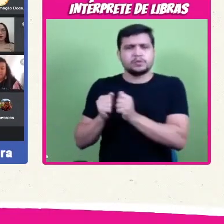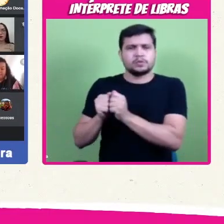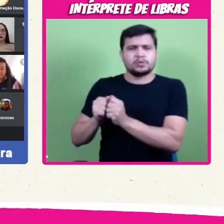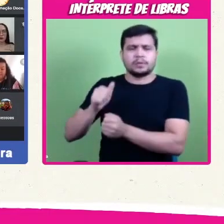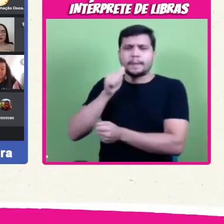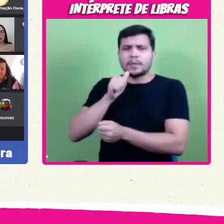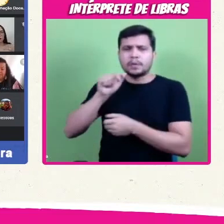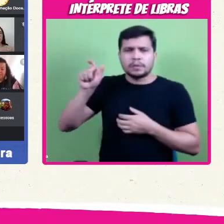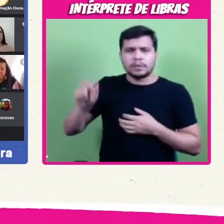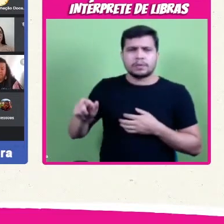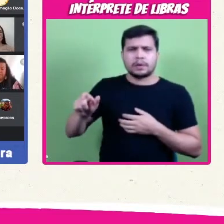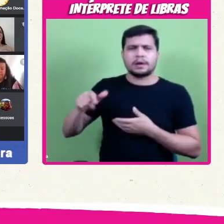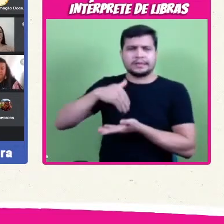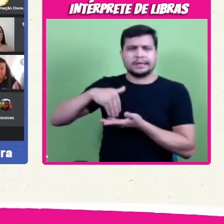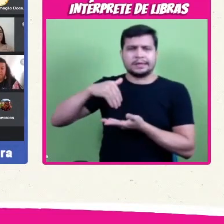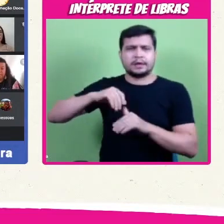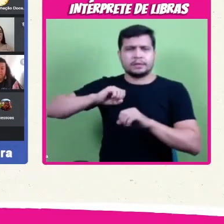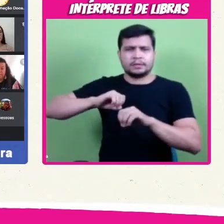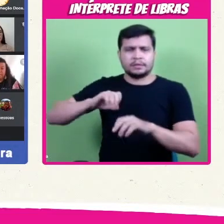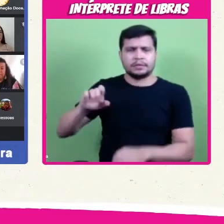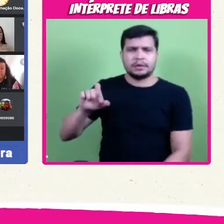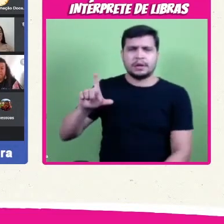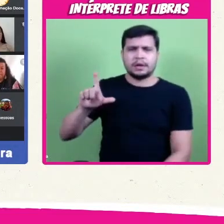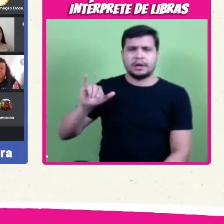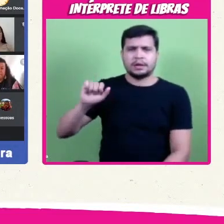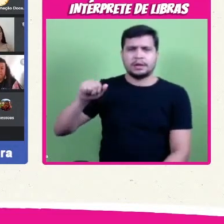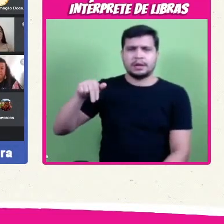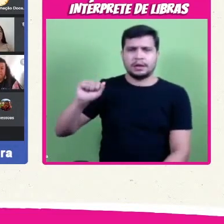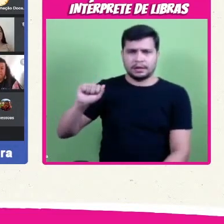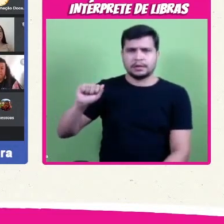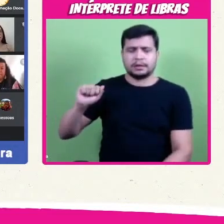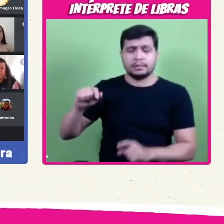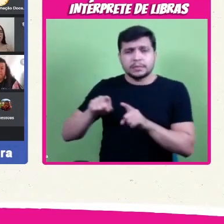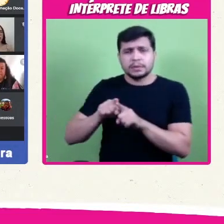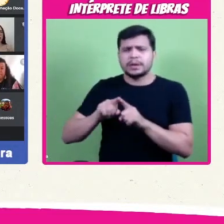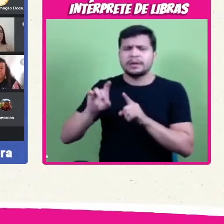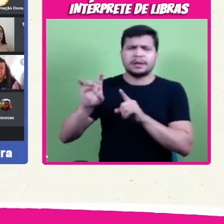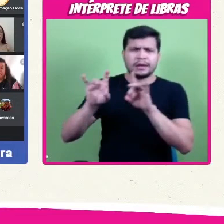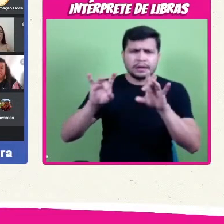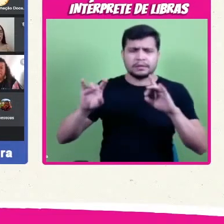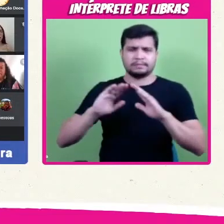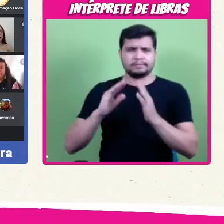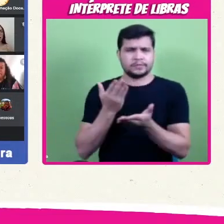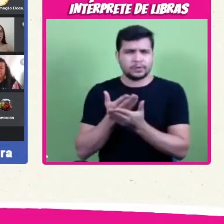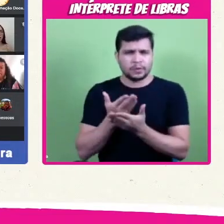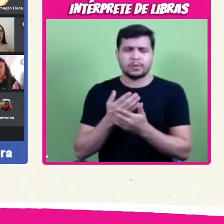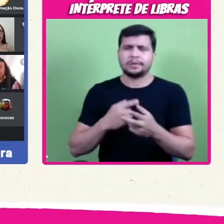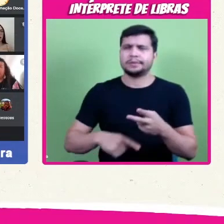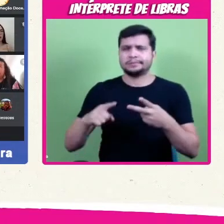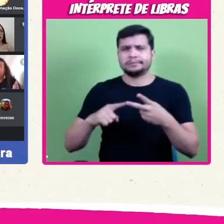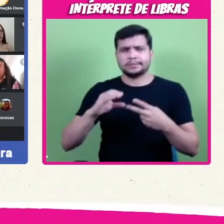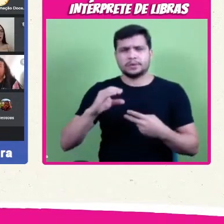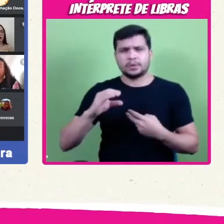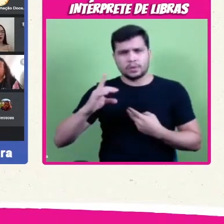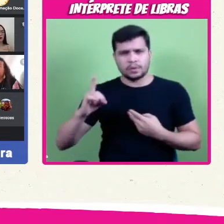que compõe a nossa secretaria, desde as escolas, passando pelas coordenadorias